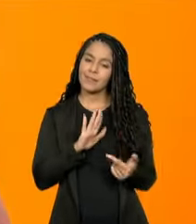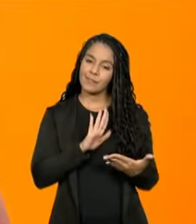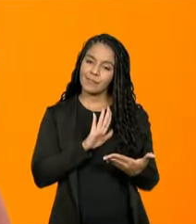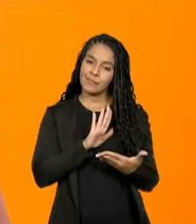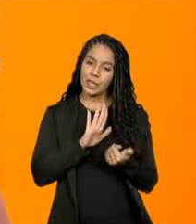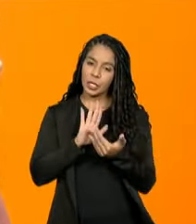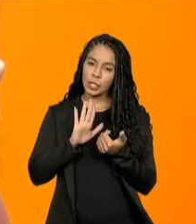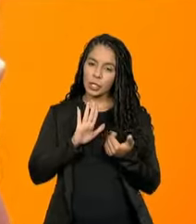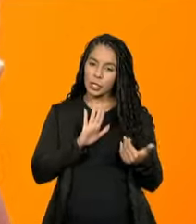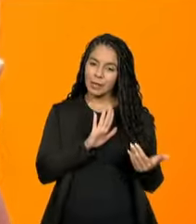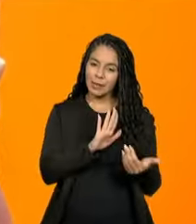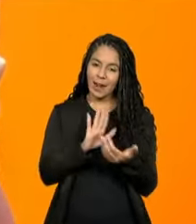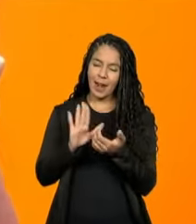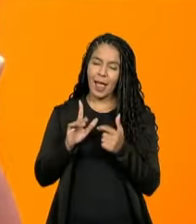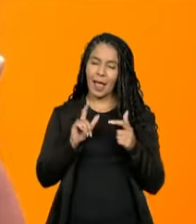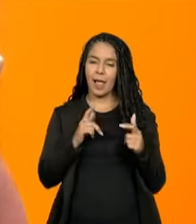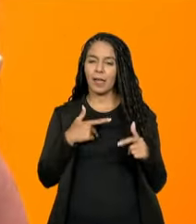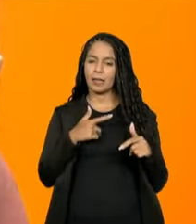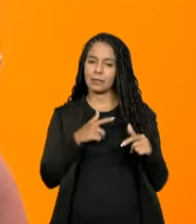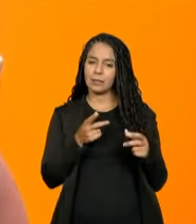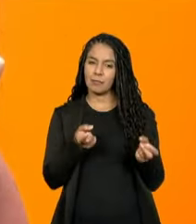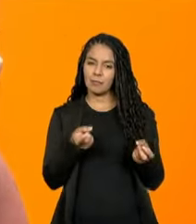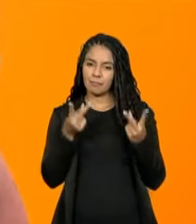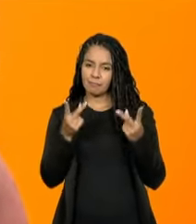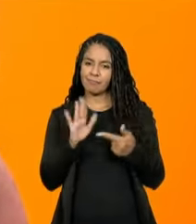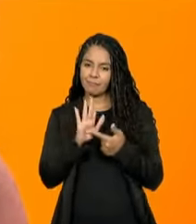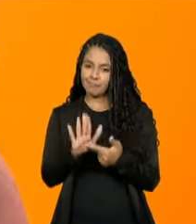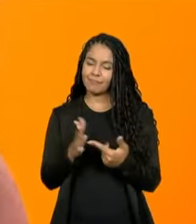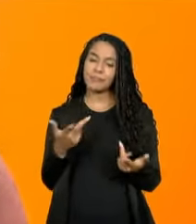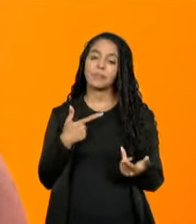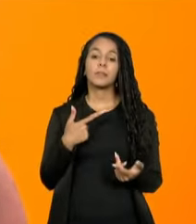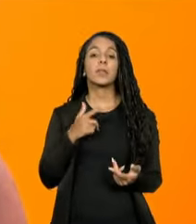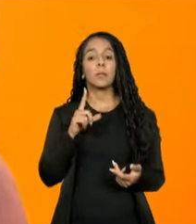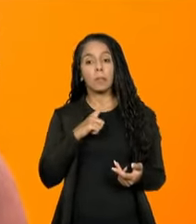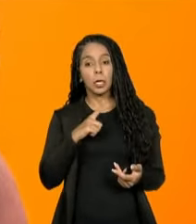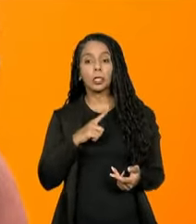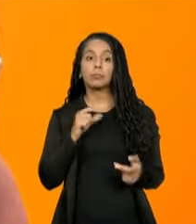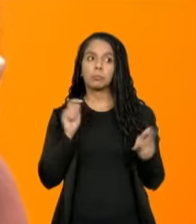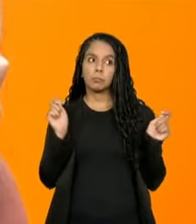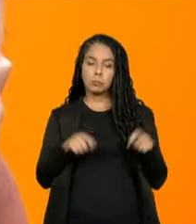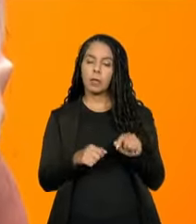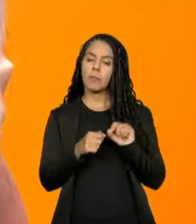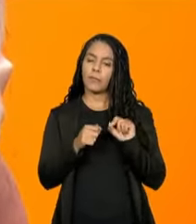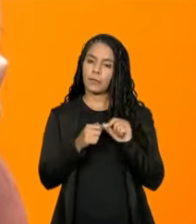alguns mercados por algumas questões específicas, mas elas têm sua indicação clara. É, a fisioterapia pélvica é